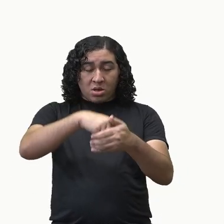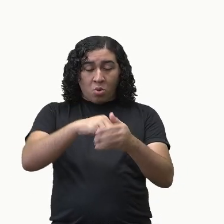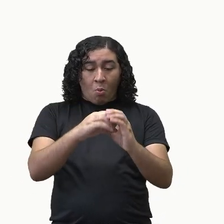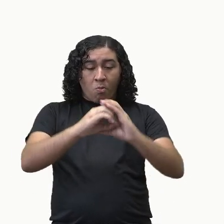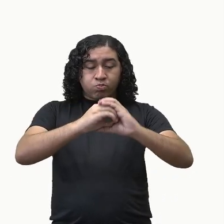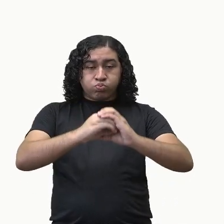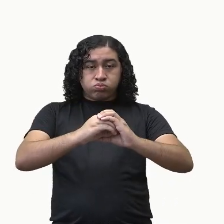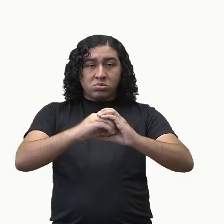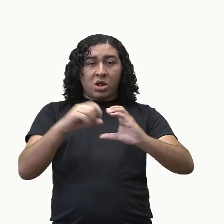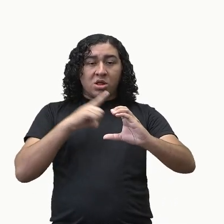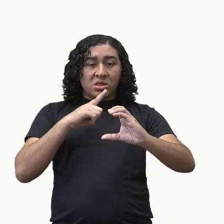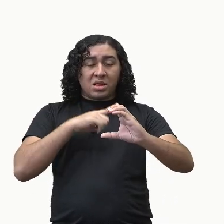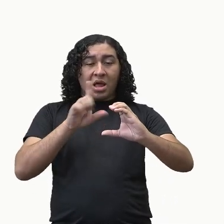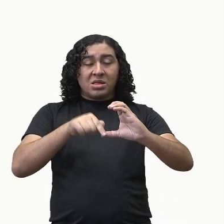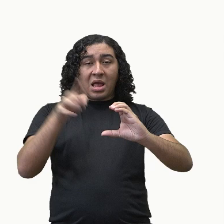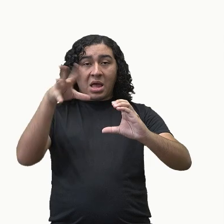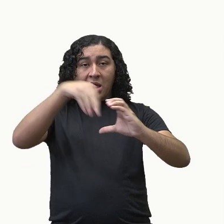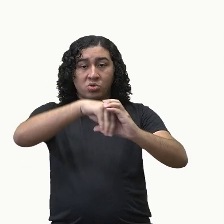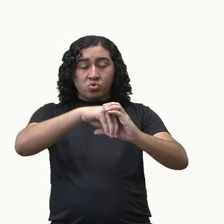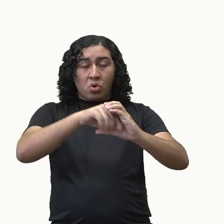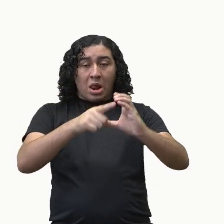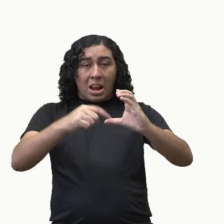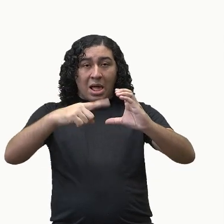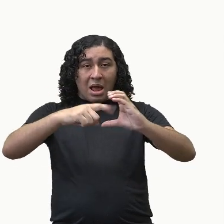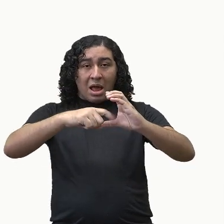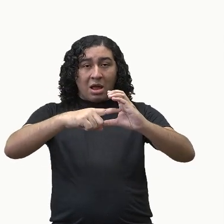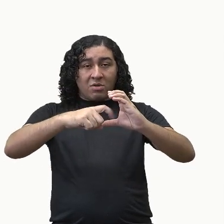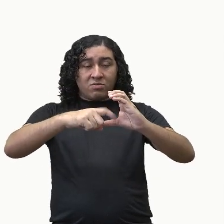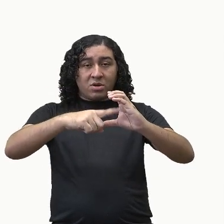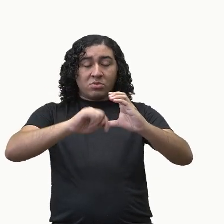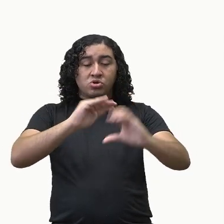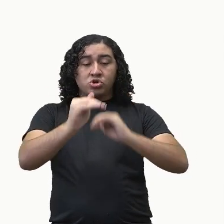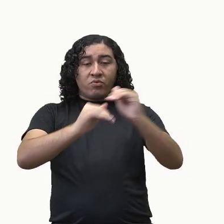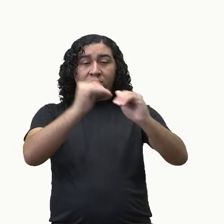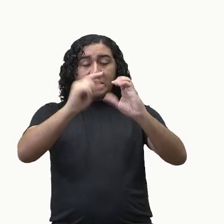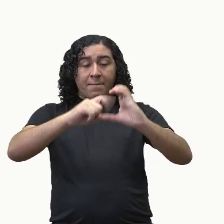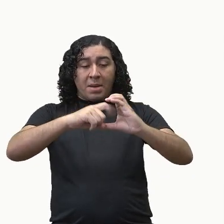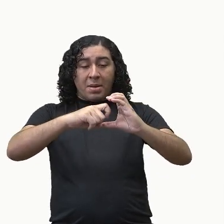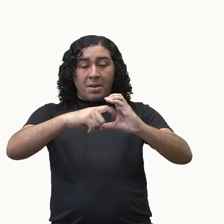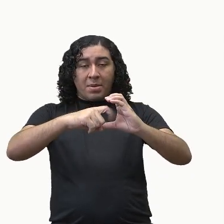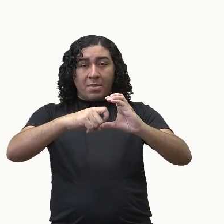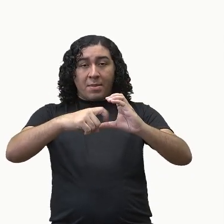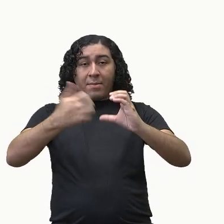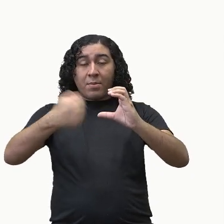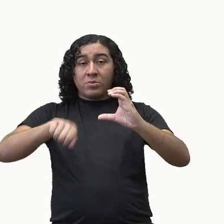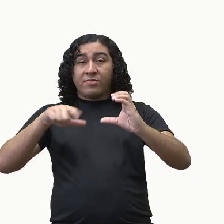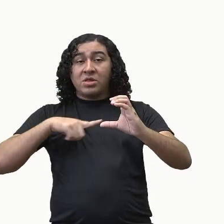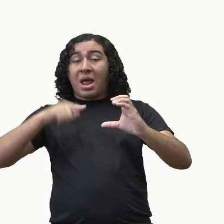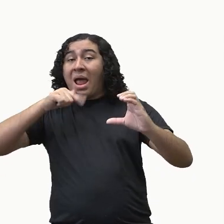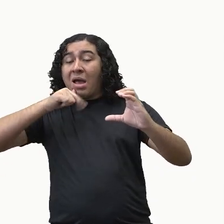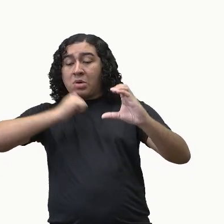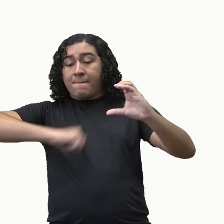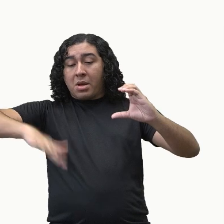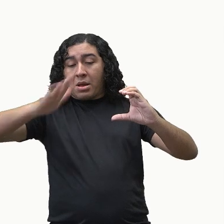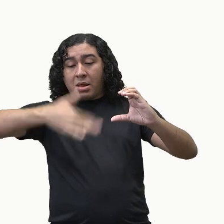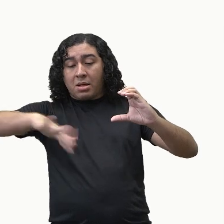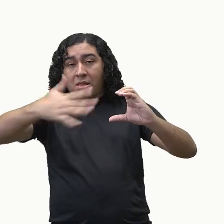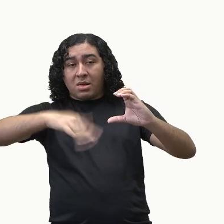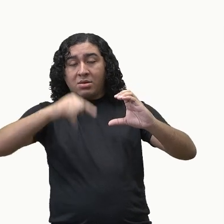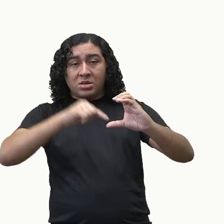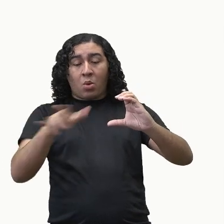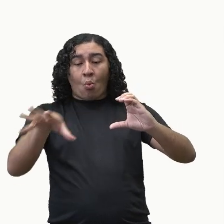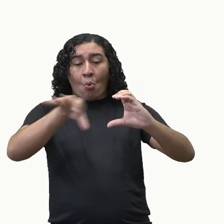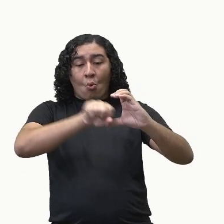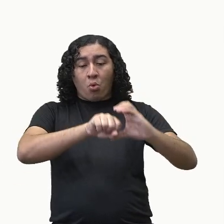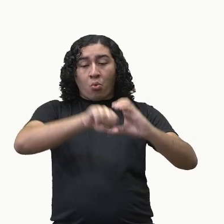larval. Isso demonstra a dependência nesse primeiro momento de água para que esse indivíduo se desenvolva. Vai ocorrer um